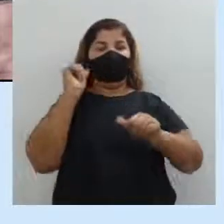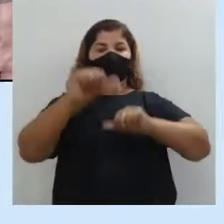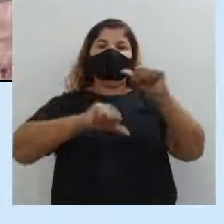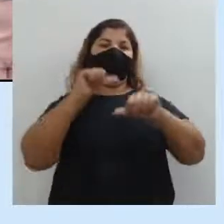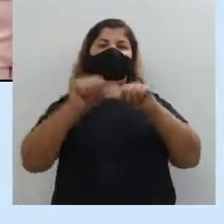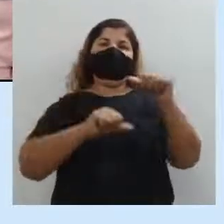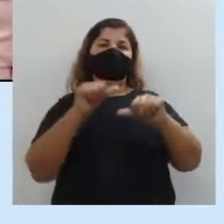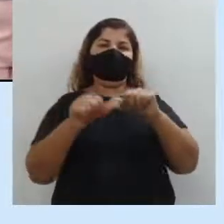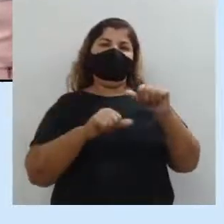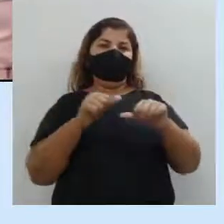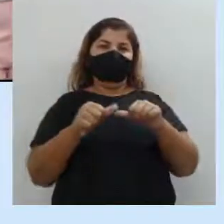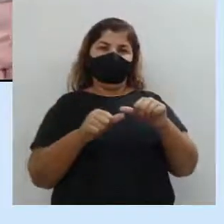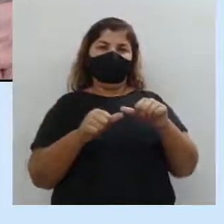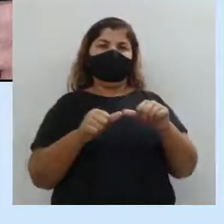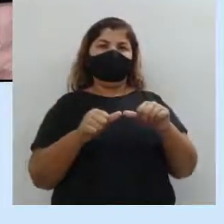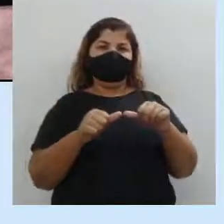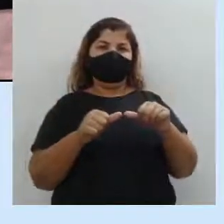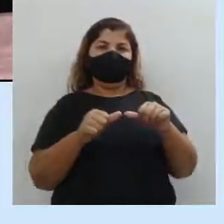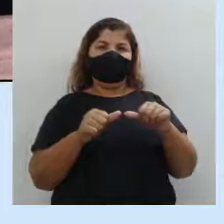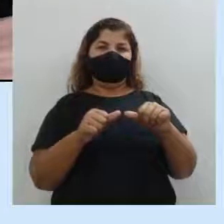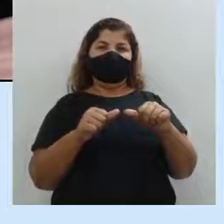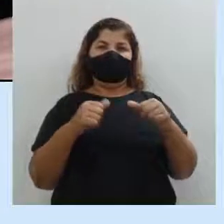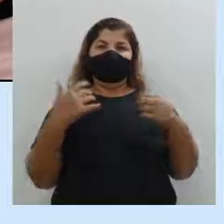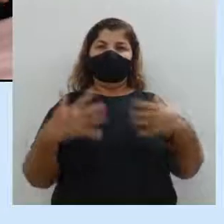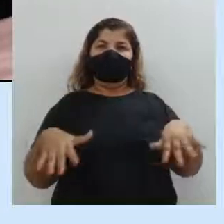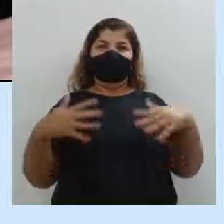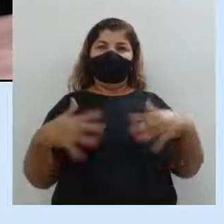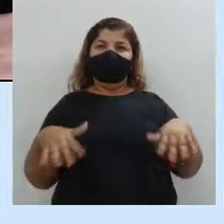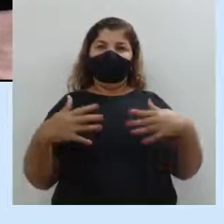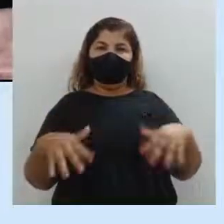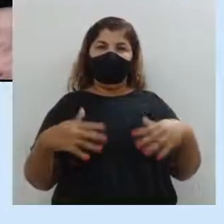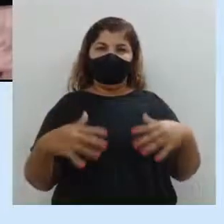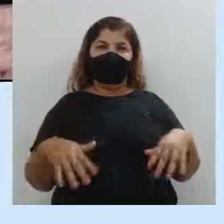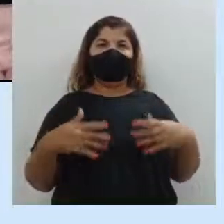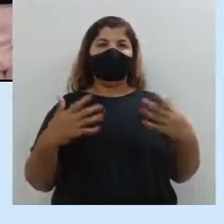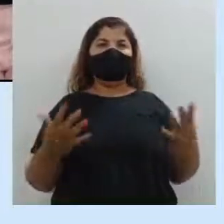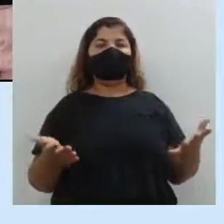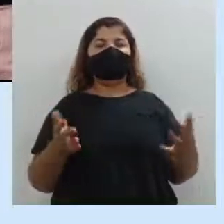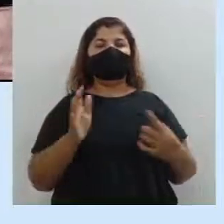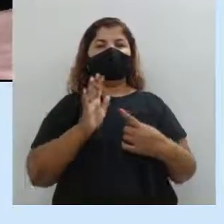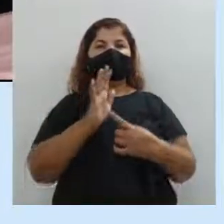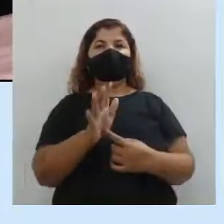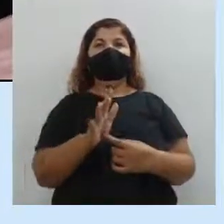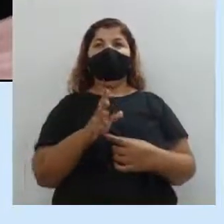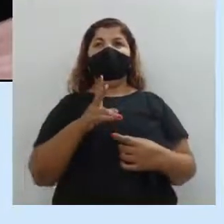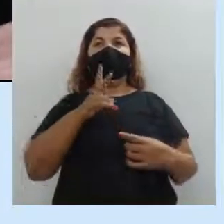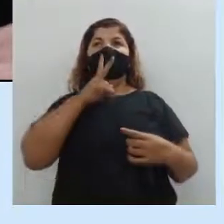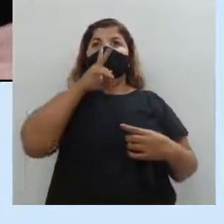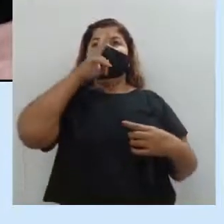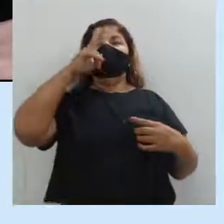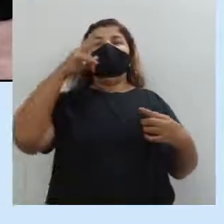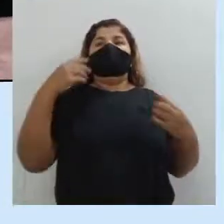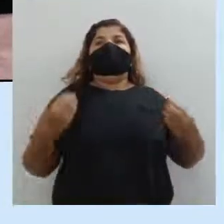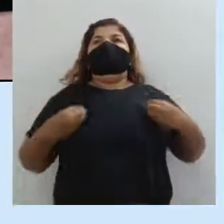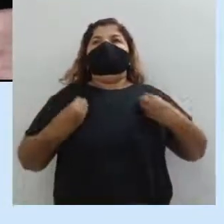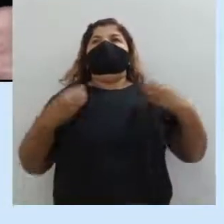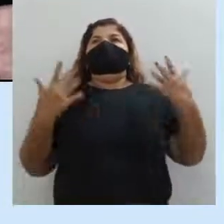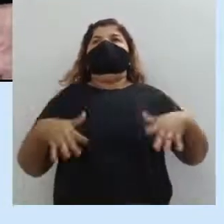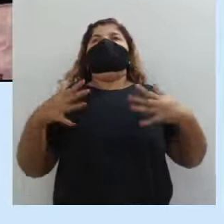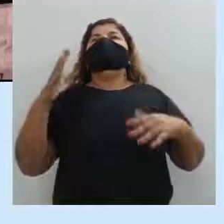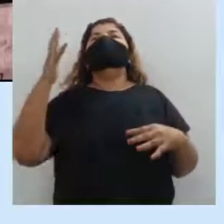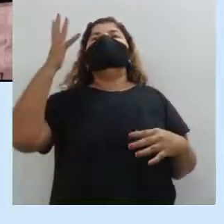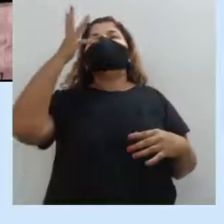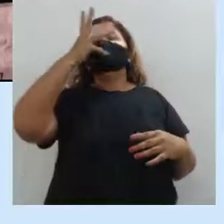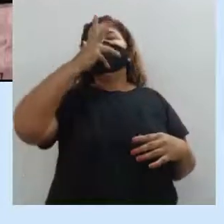circunstancializa. Então, a intencionalidade aí foi de intensificar a qualidade de